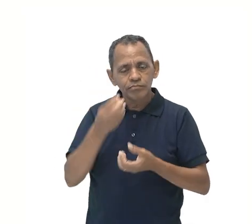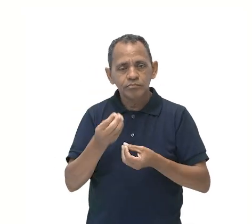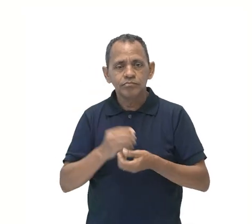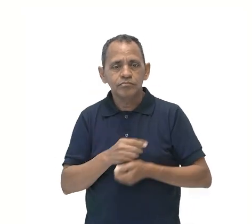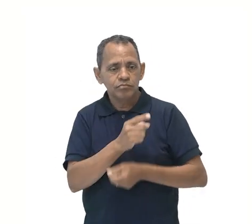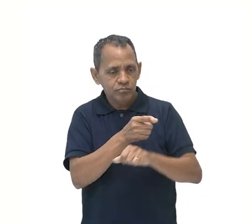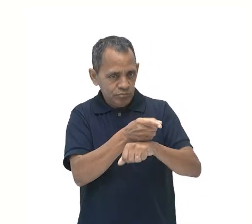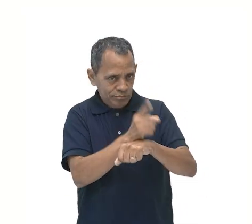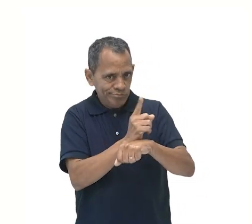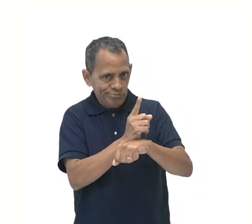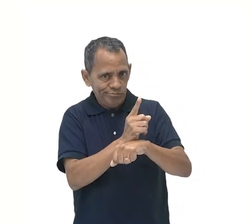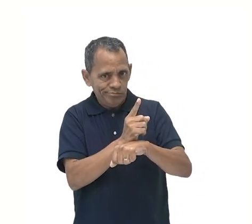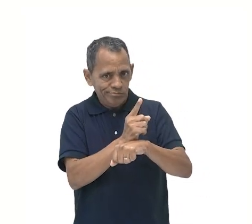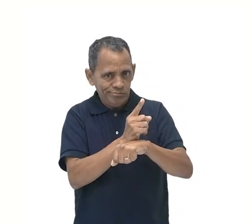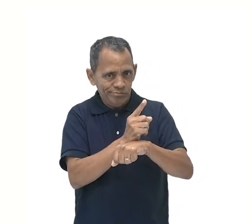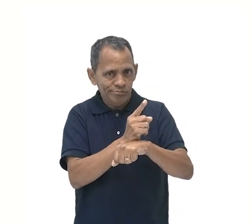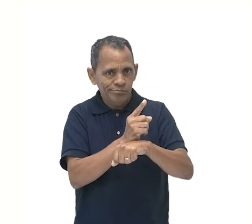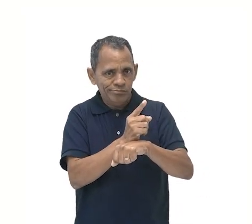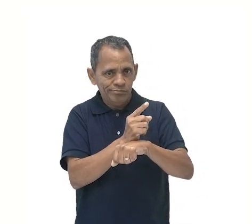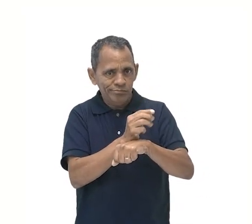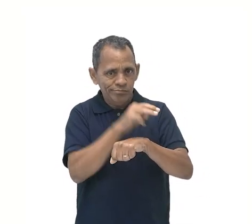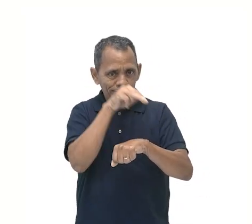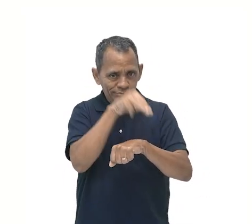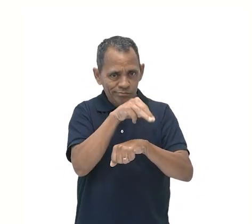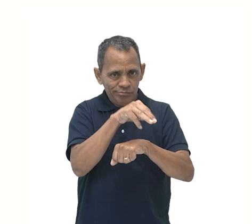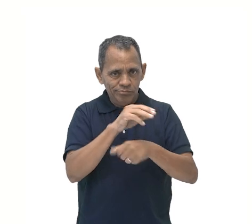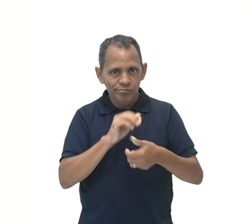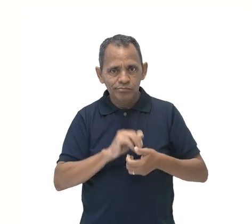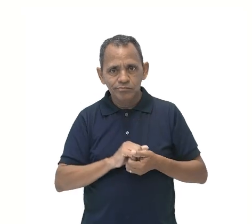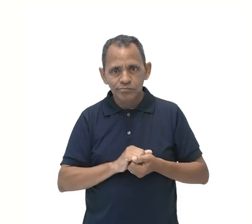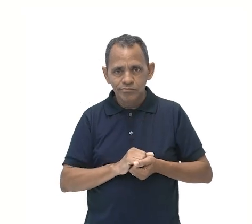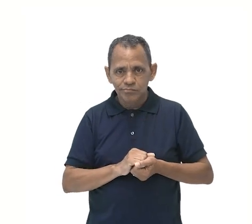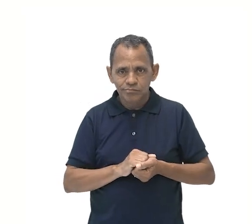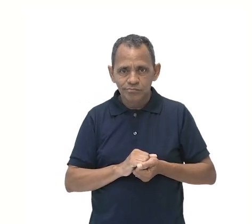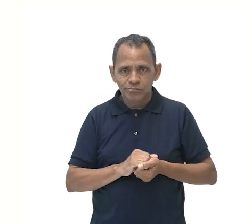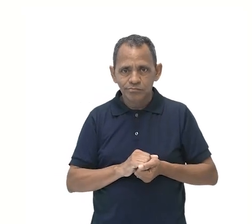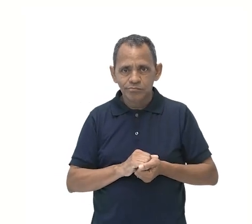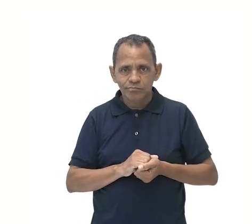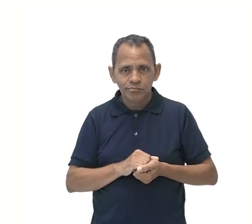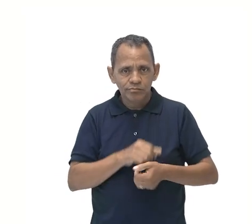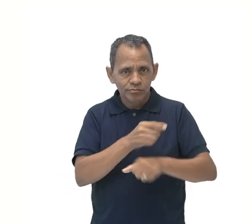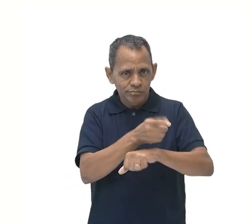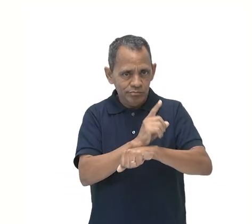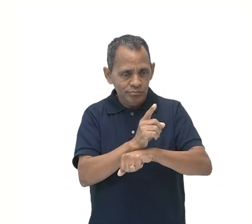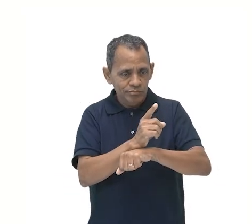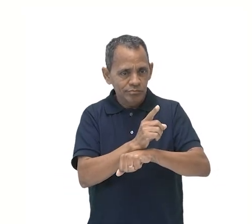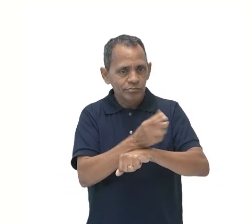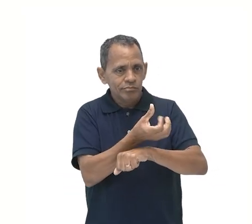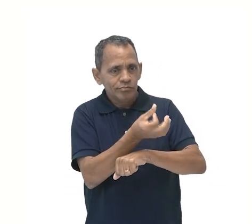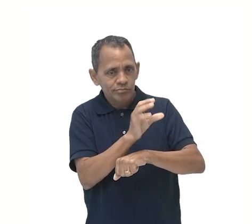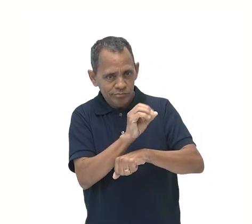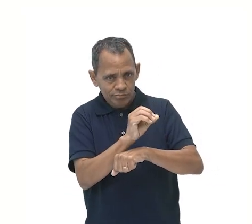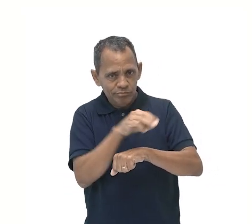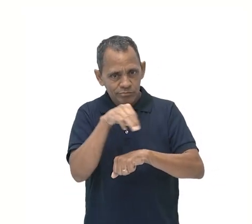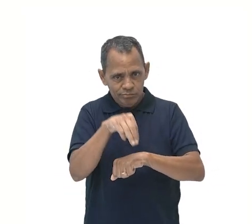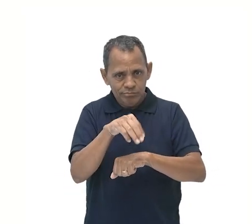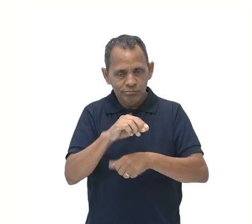hora e minutos. Tudo bem? 1 hora tem 60